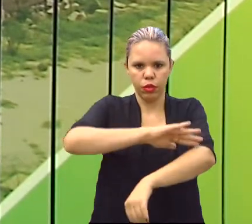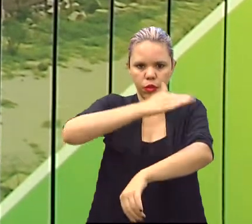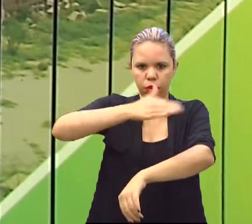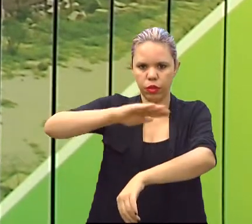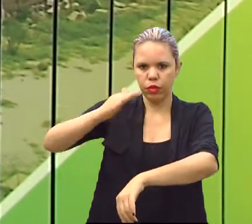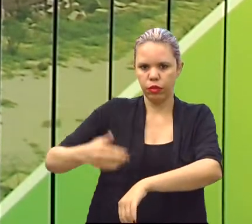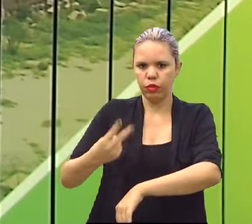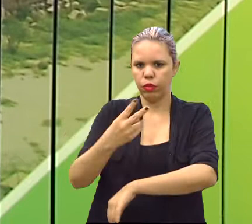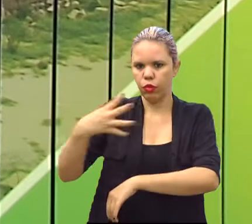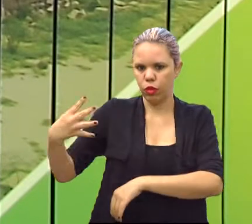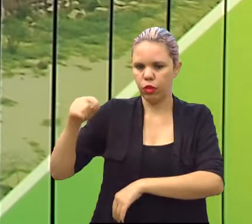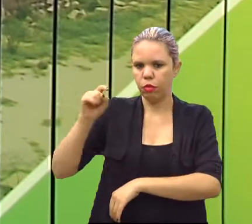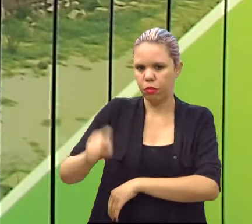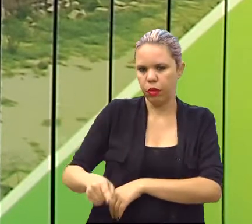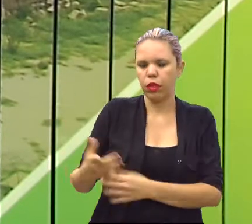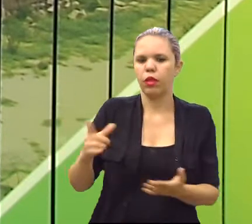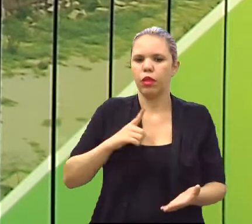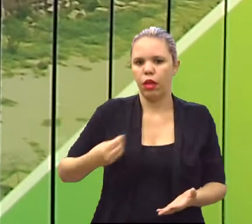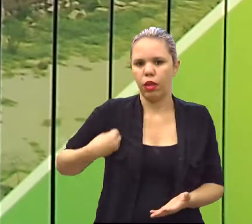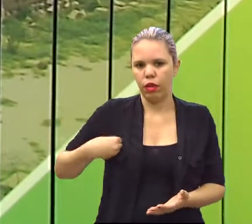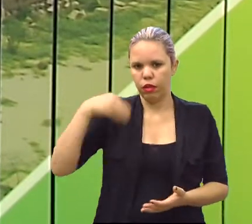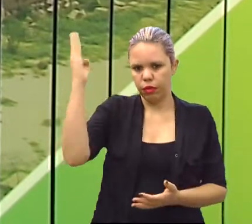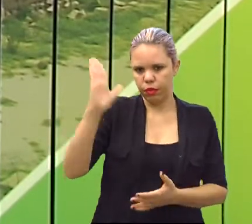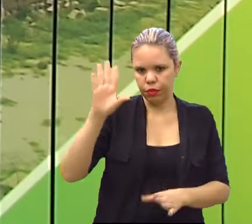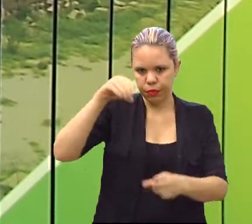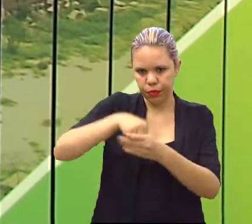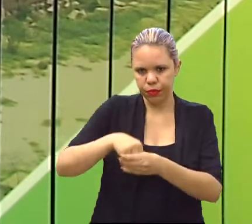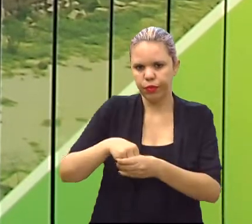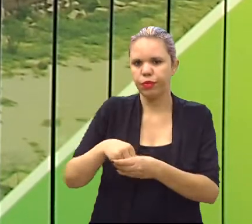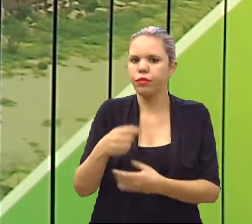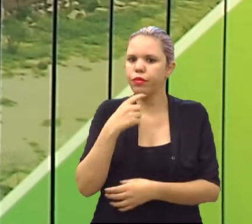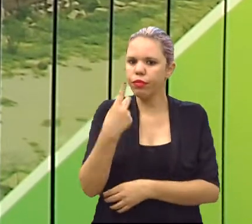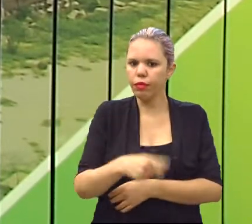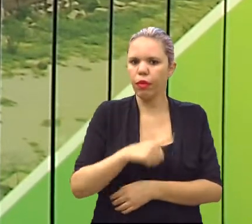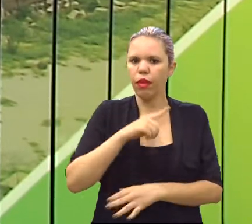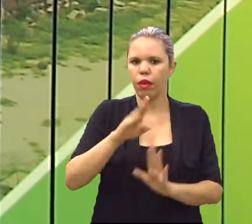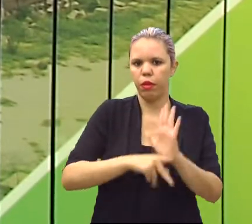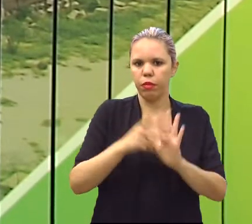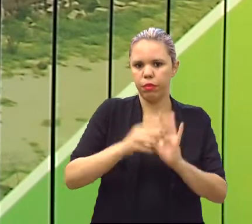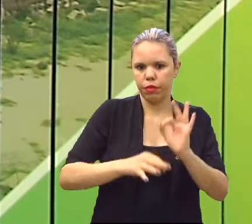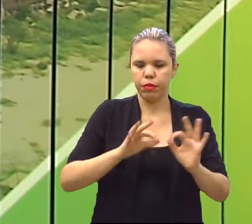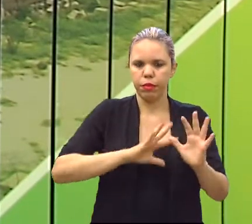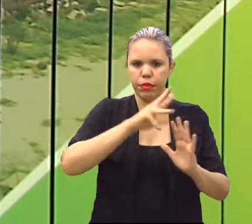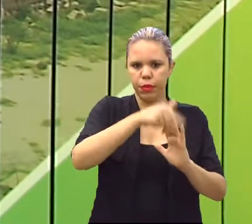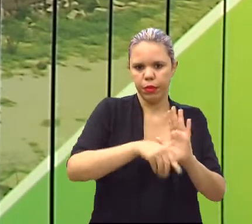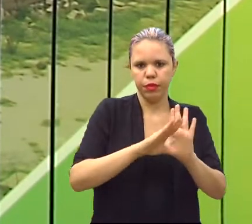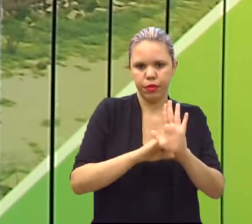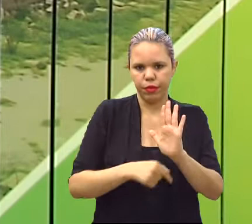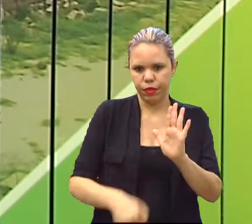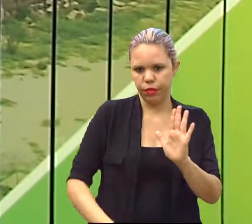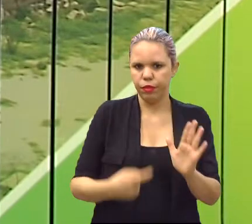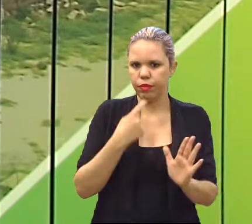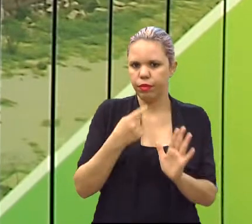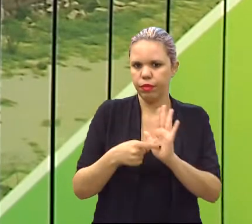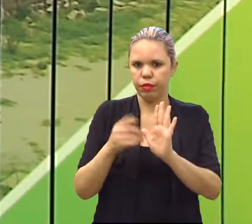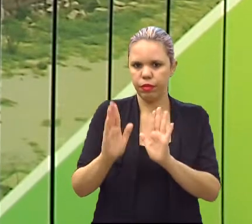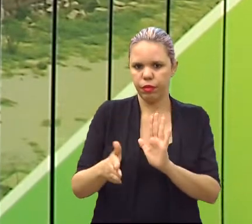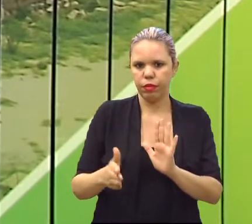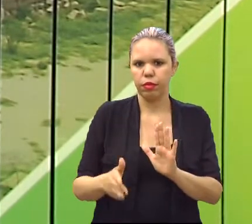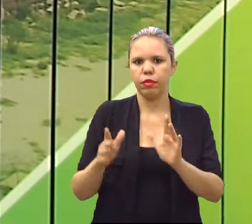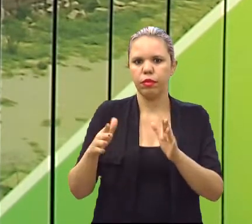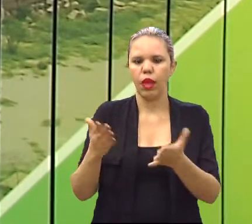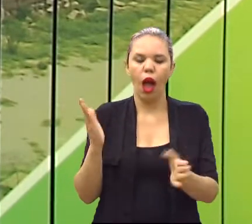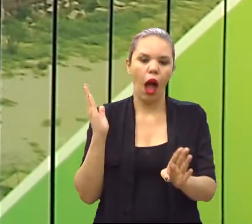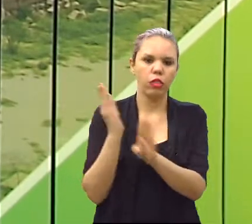maioria dos 24 mil indivíduos que existem no Brasil. Inclusive em Campinas, no programa Meio Ambiente, a gente já mostrou aqui aí